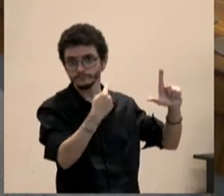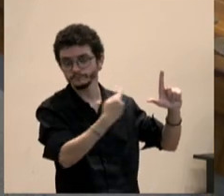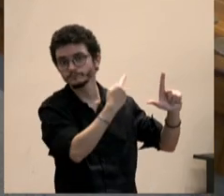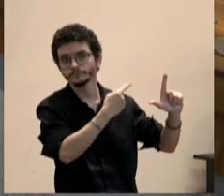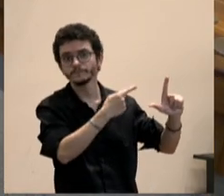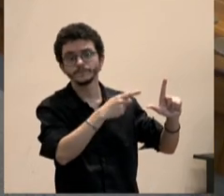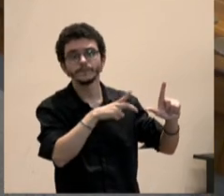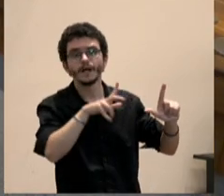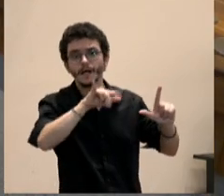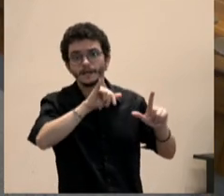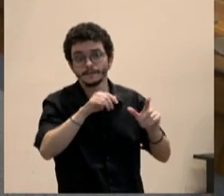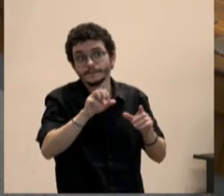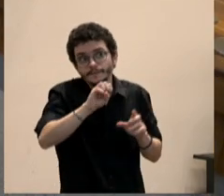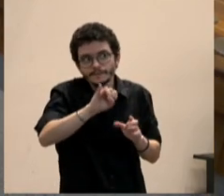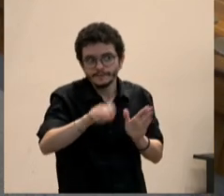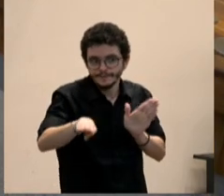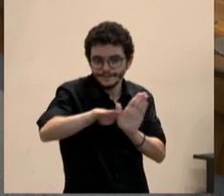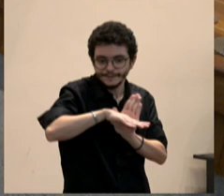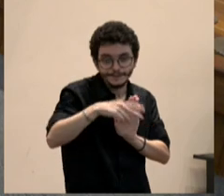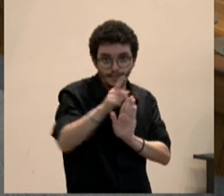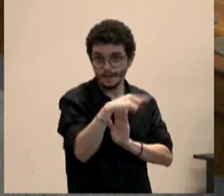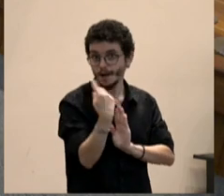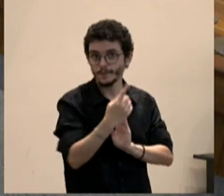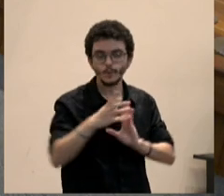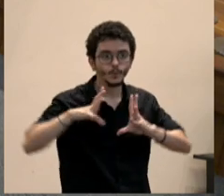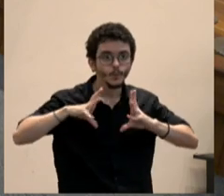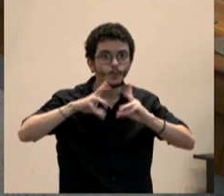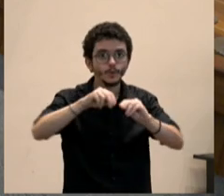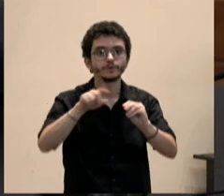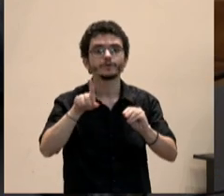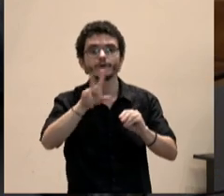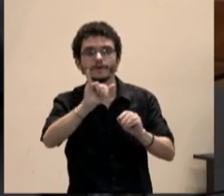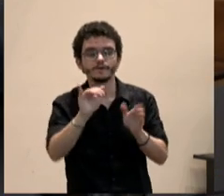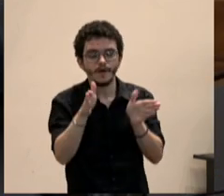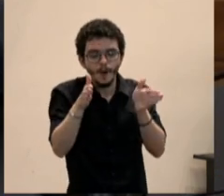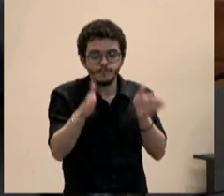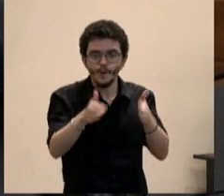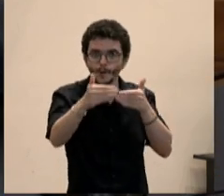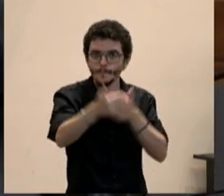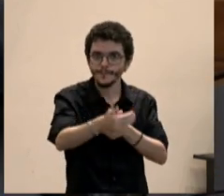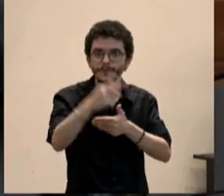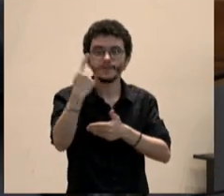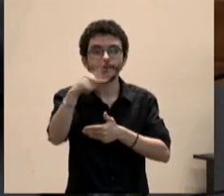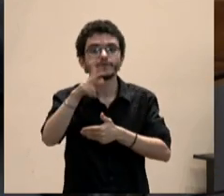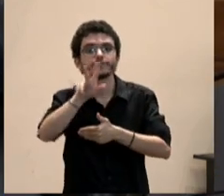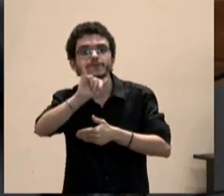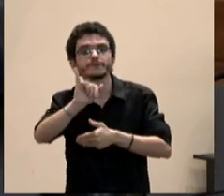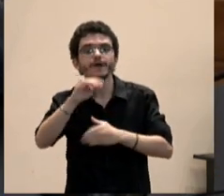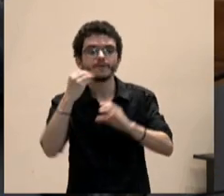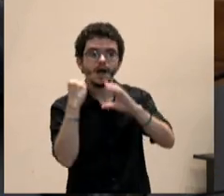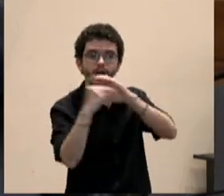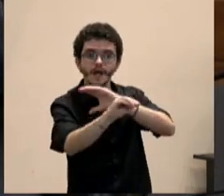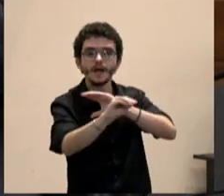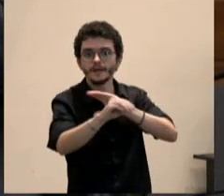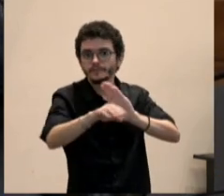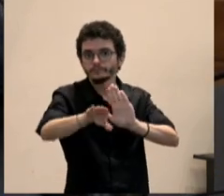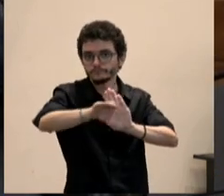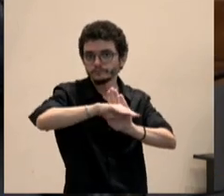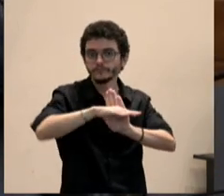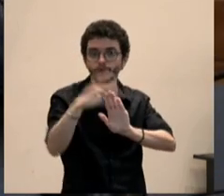me chegar... Tudo isso vai para um kit que vocês terão acesso e vão receber,